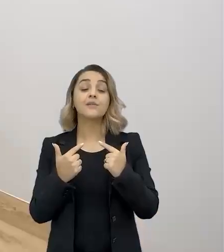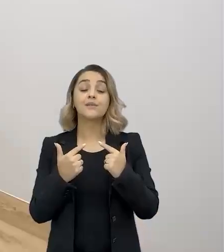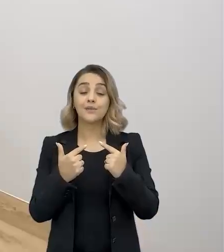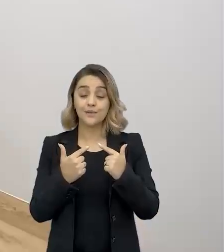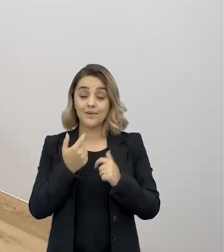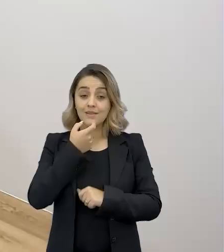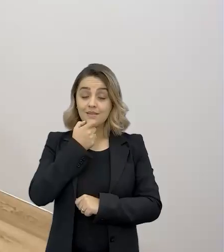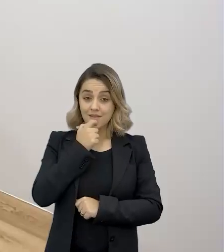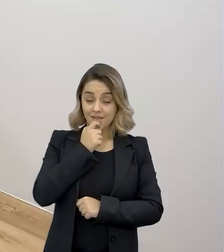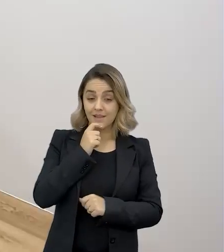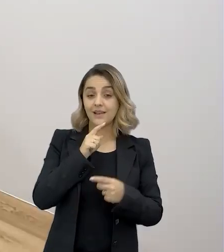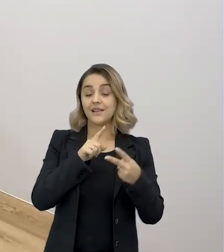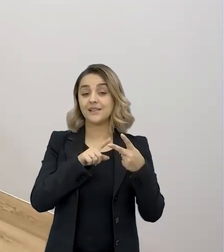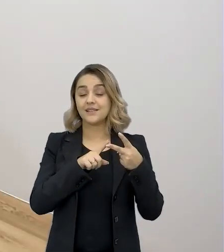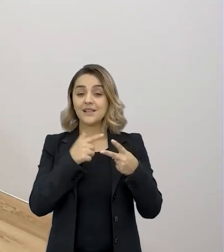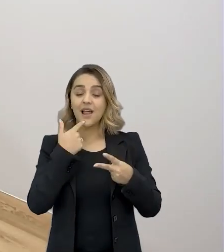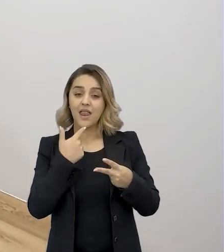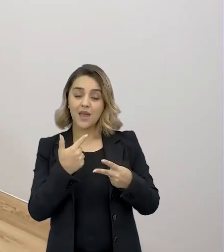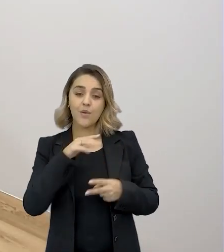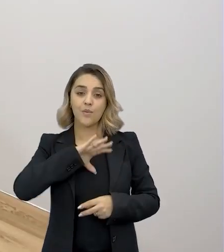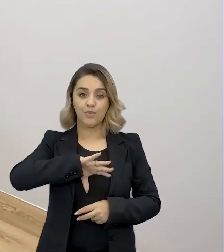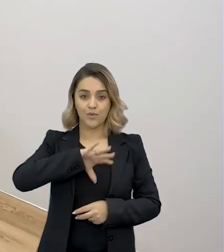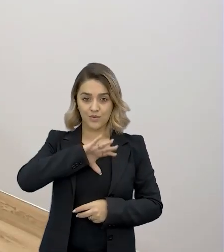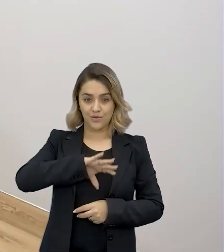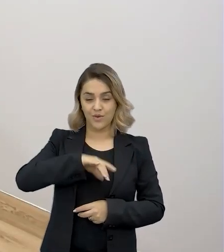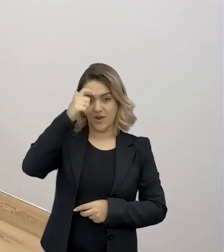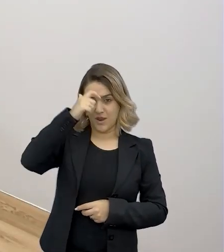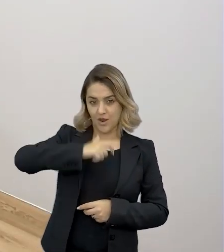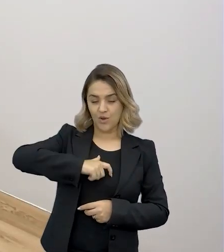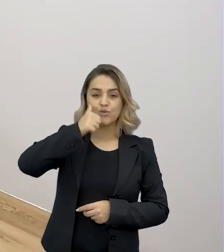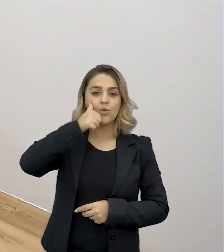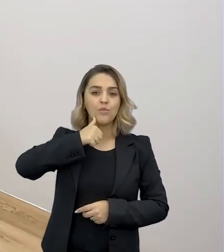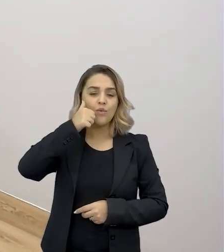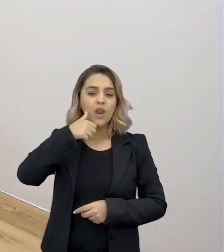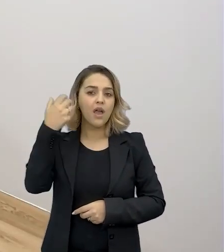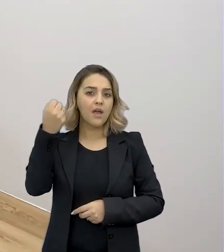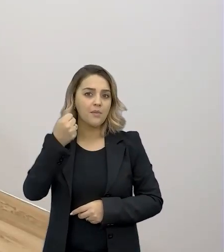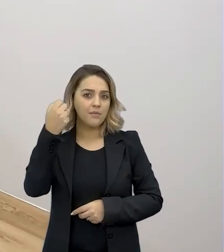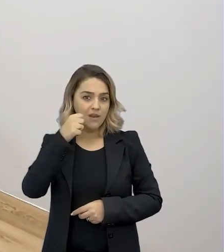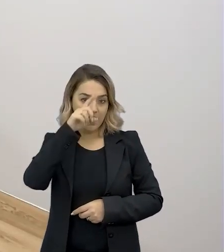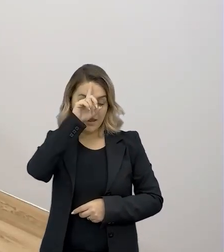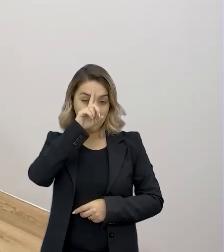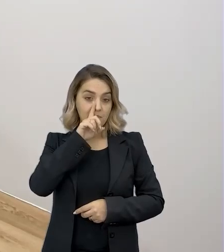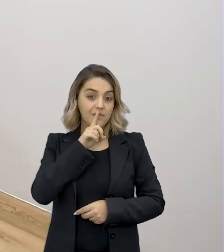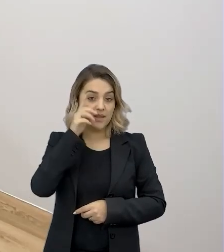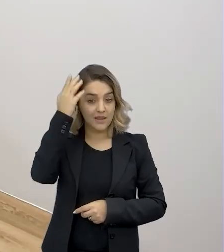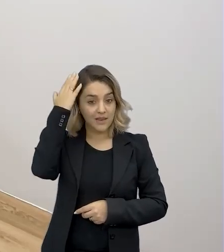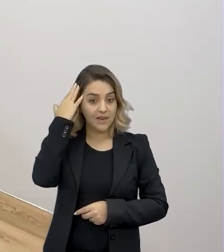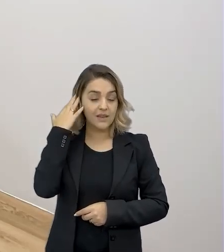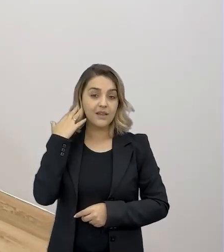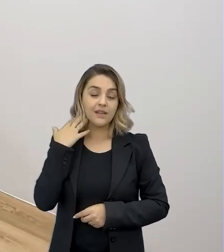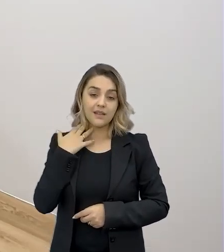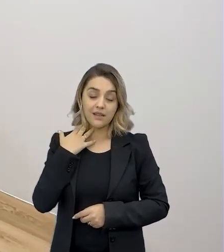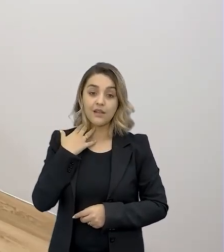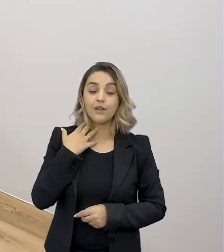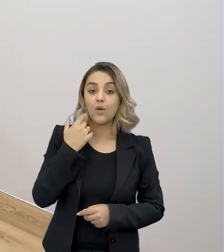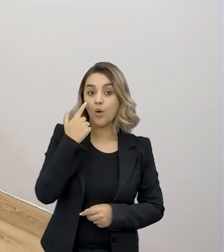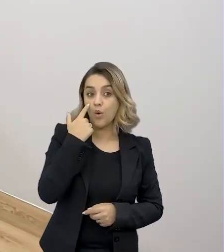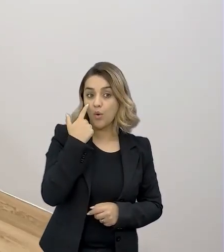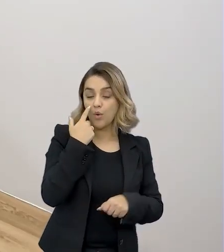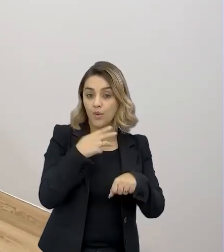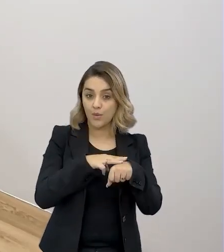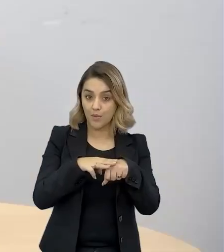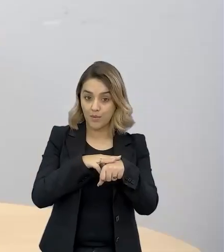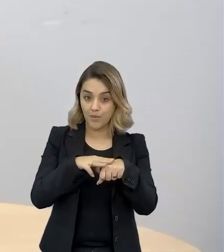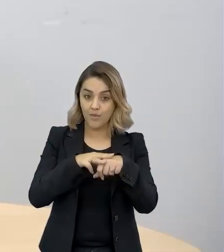Me declaro uma mulher branca, loira, olhos castanhos, utilizo óculos